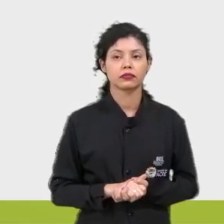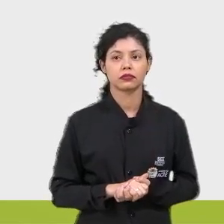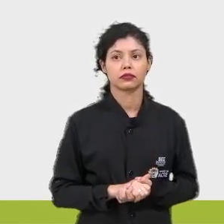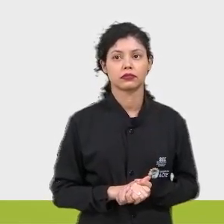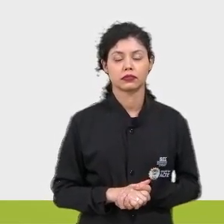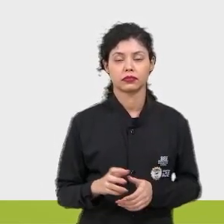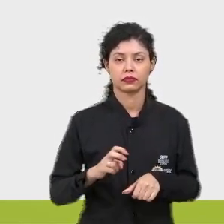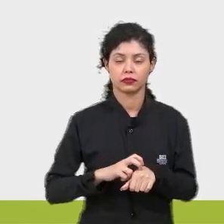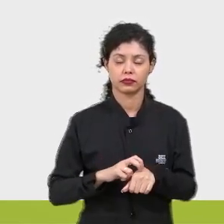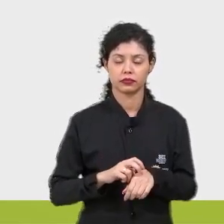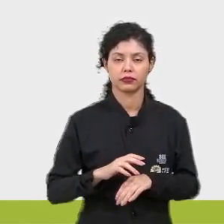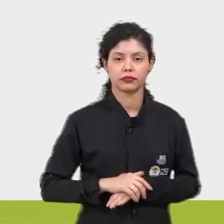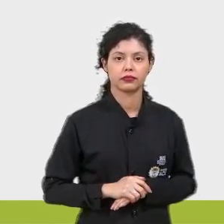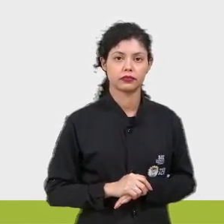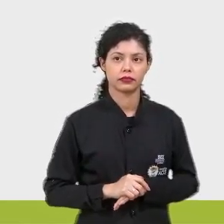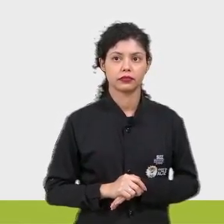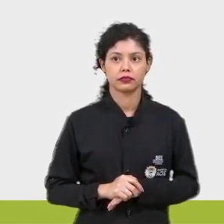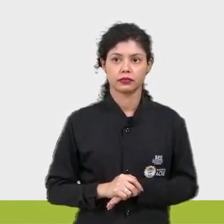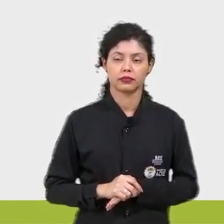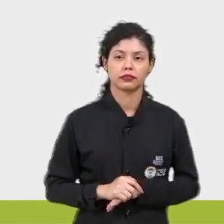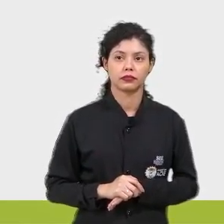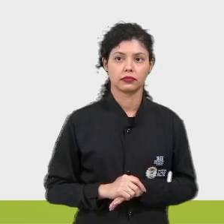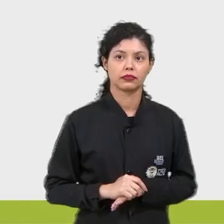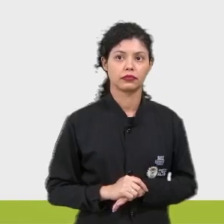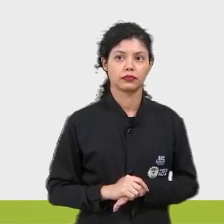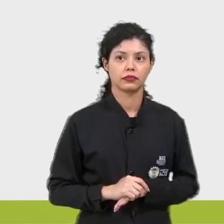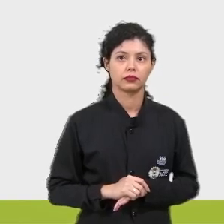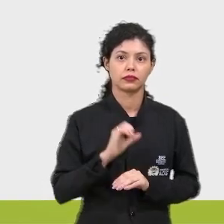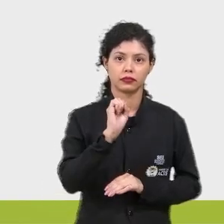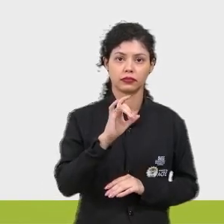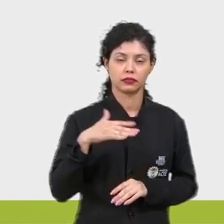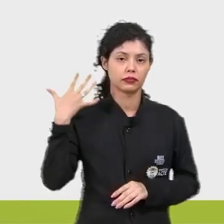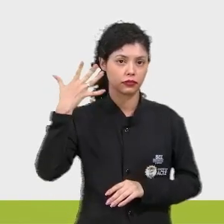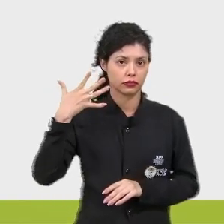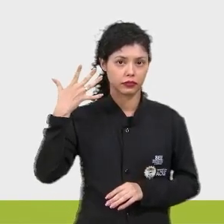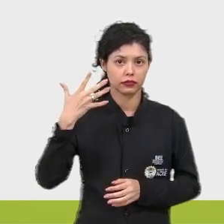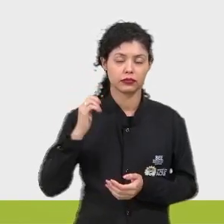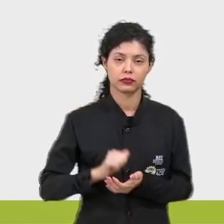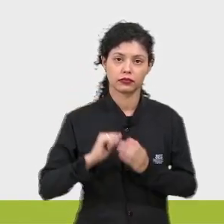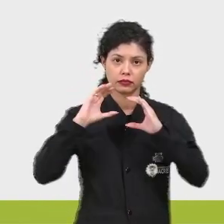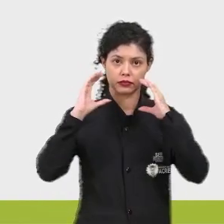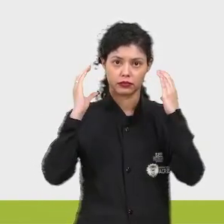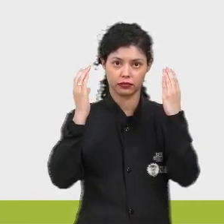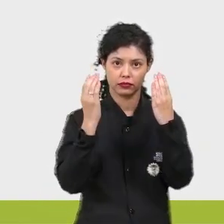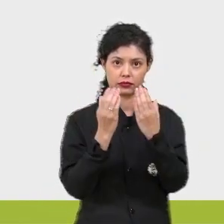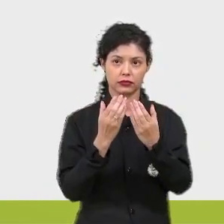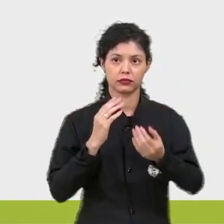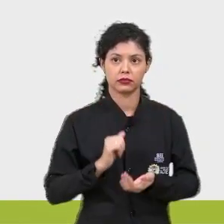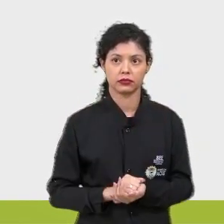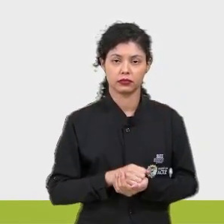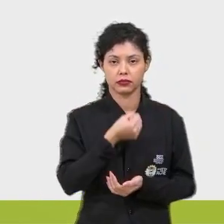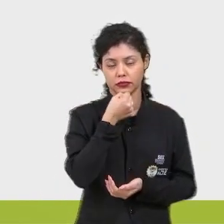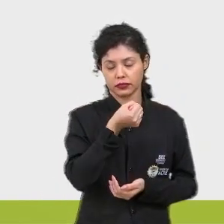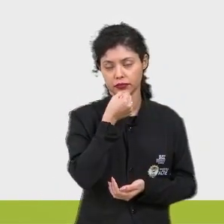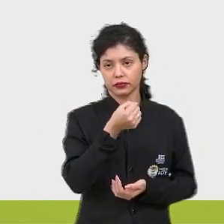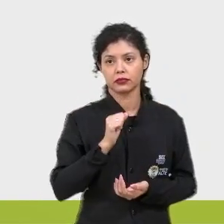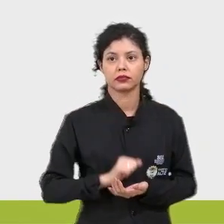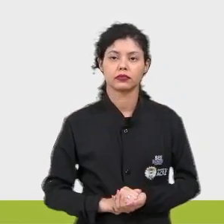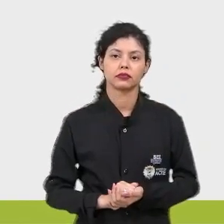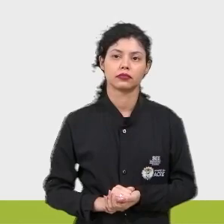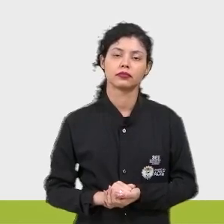De verde aí, o terceiro, eu tenho seminários, palestras, conferências, entrevistas,